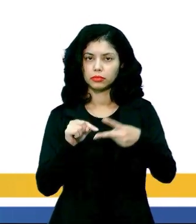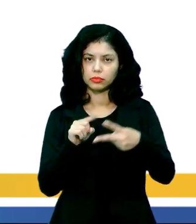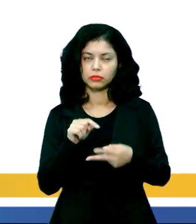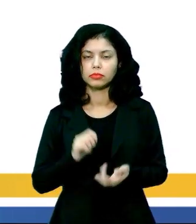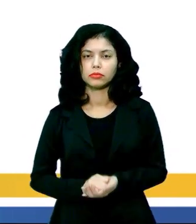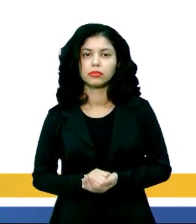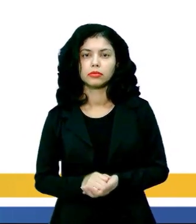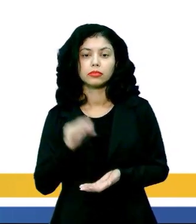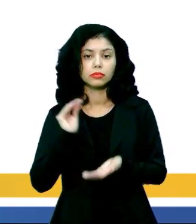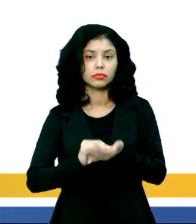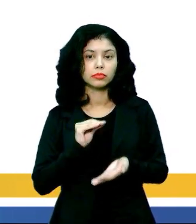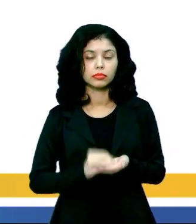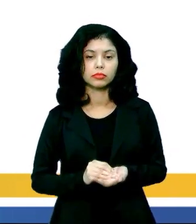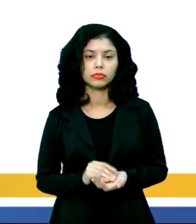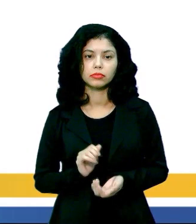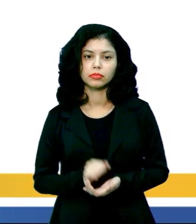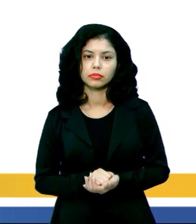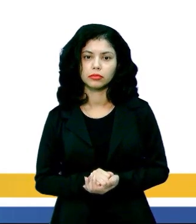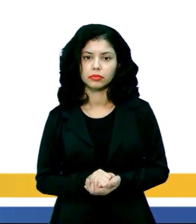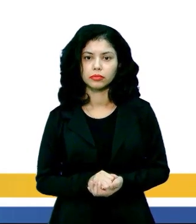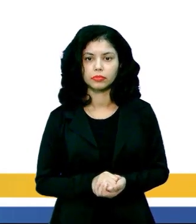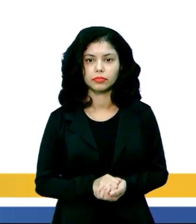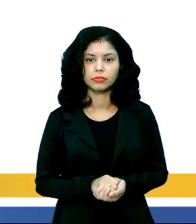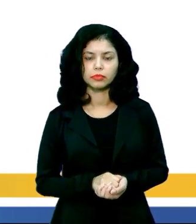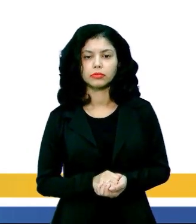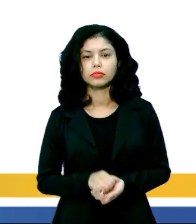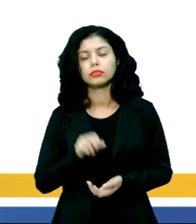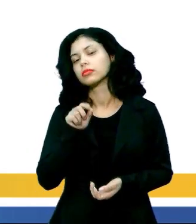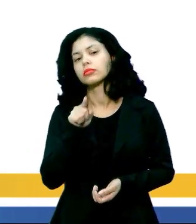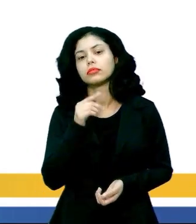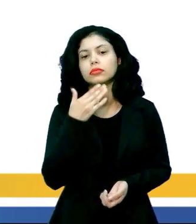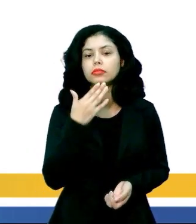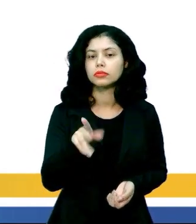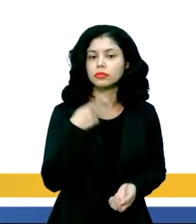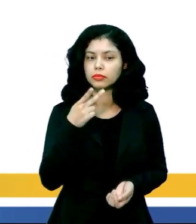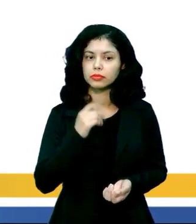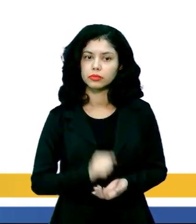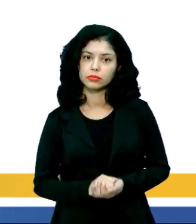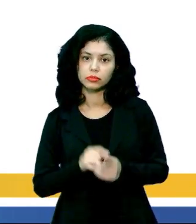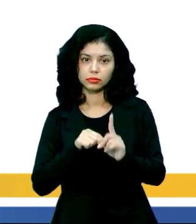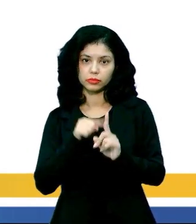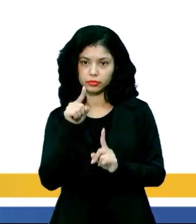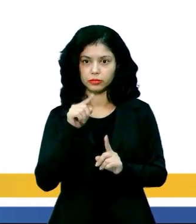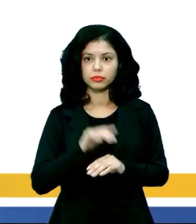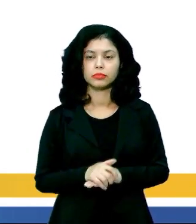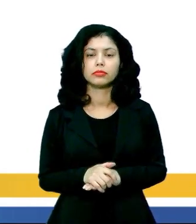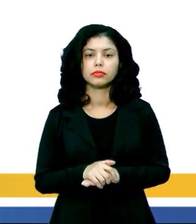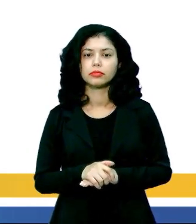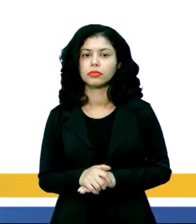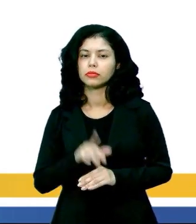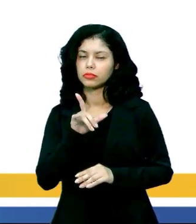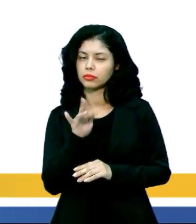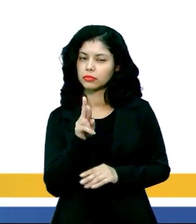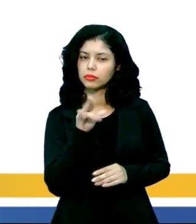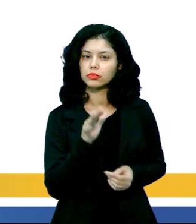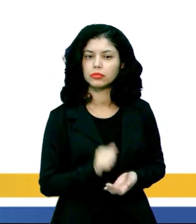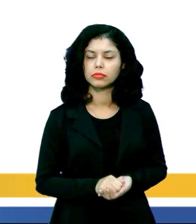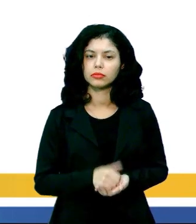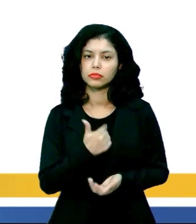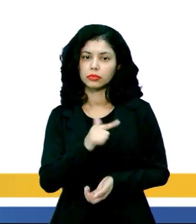um Mzão. O que está faltando? Apenas o volume. Só que a questão me disse que o volume é em litro, né?